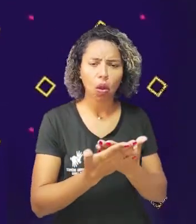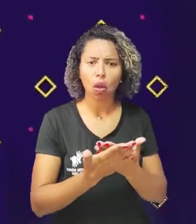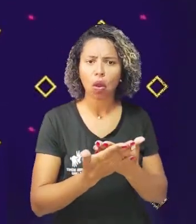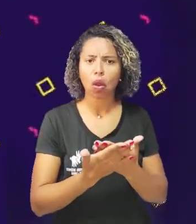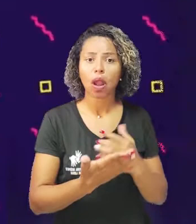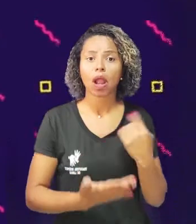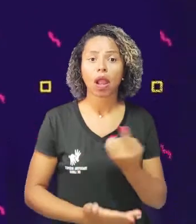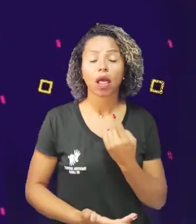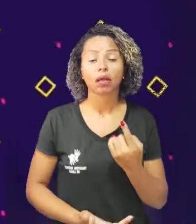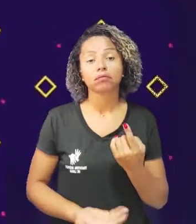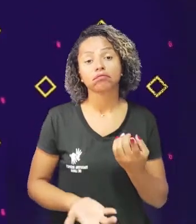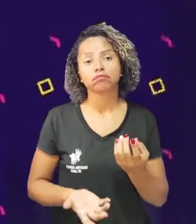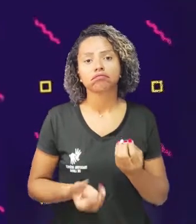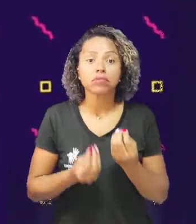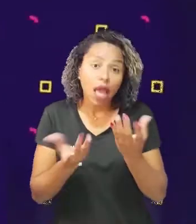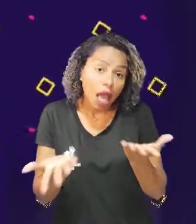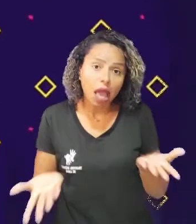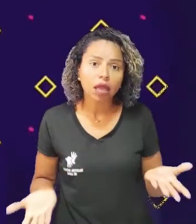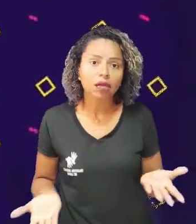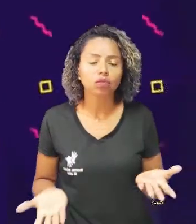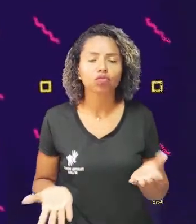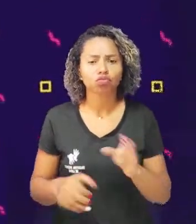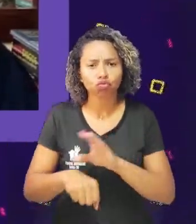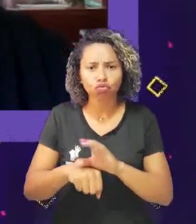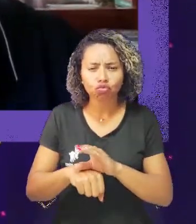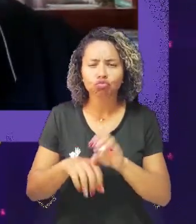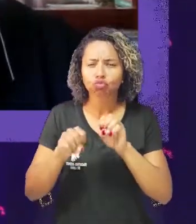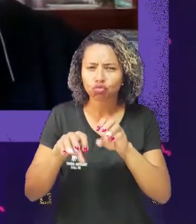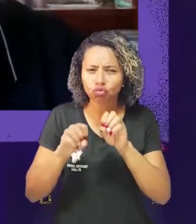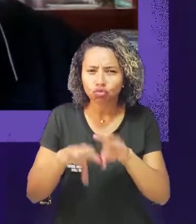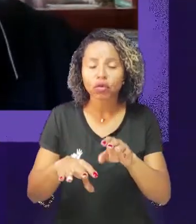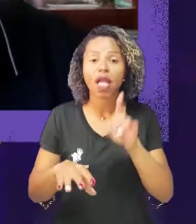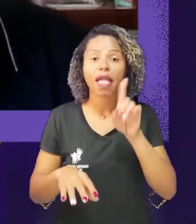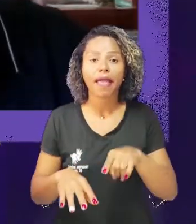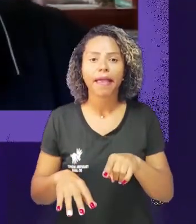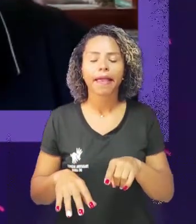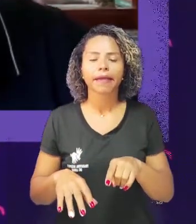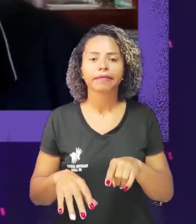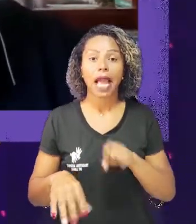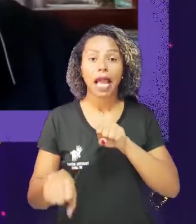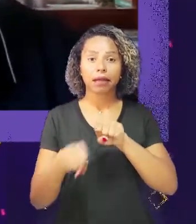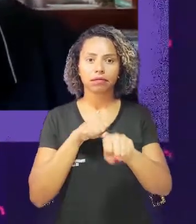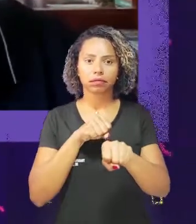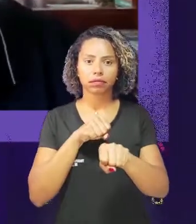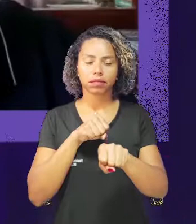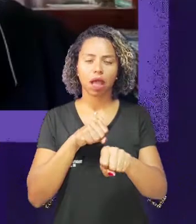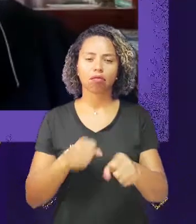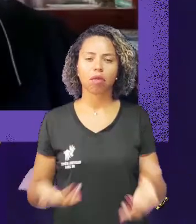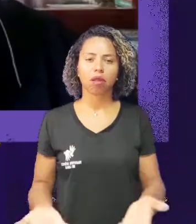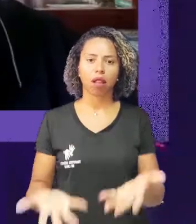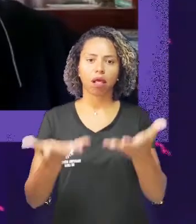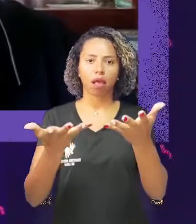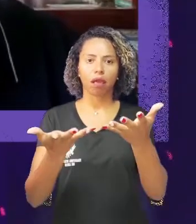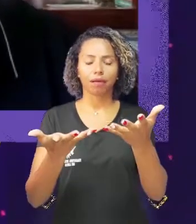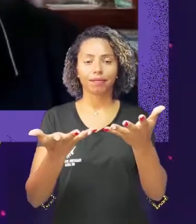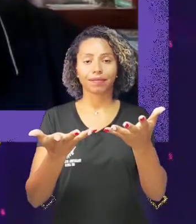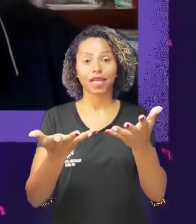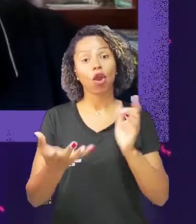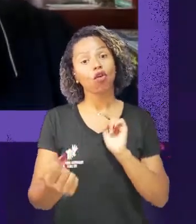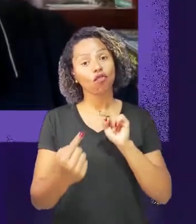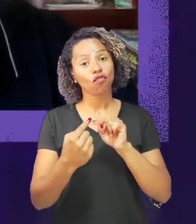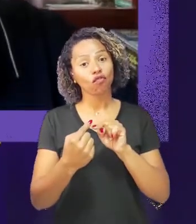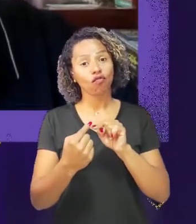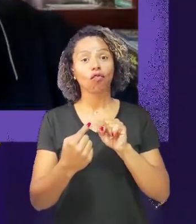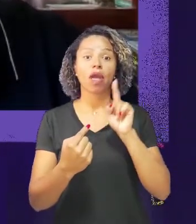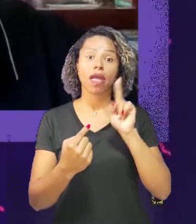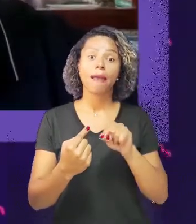iríamos até a escola, iríamos oferecer um curso. Esse curso de capacitação,